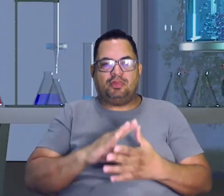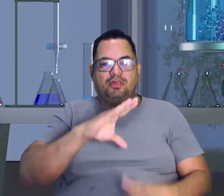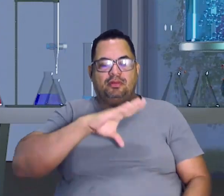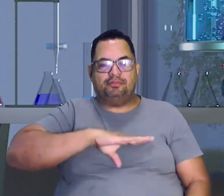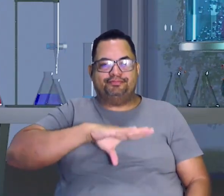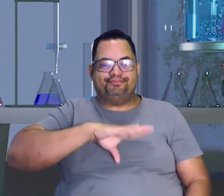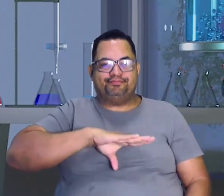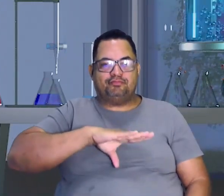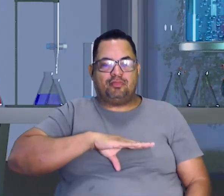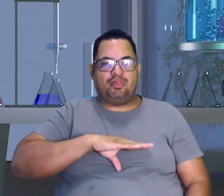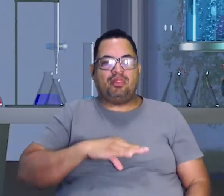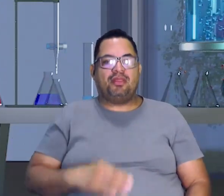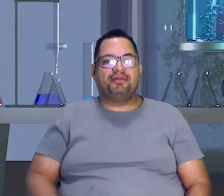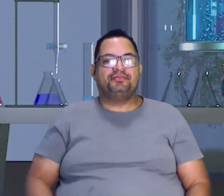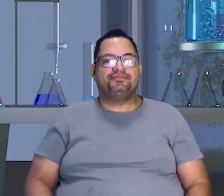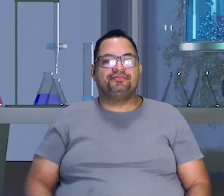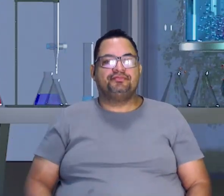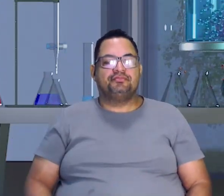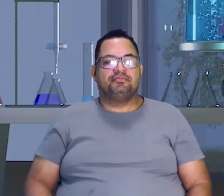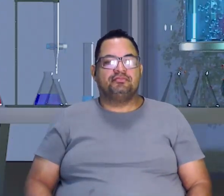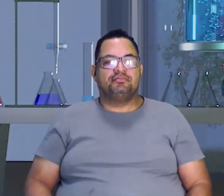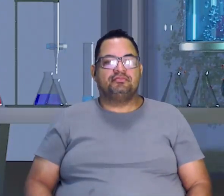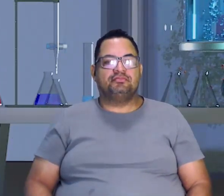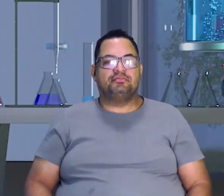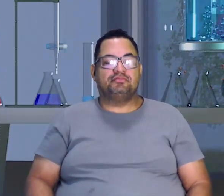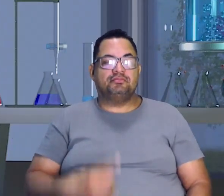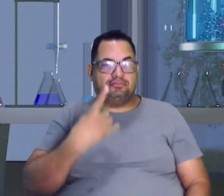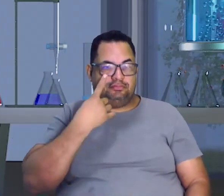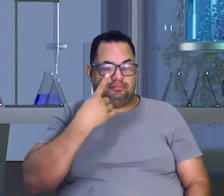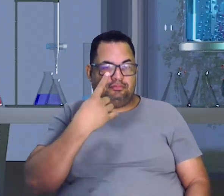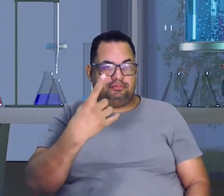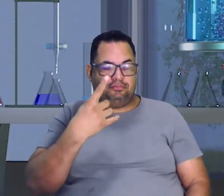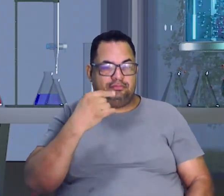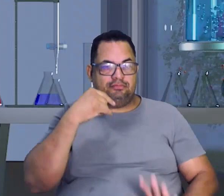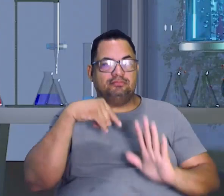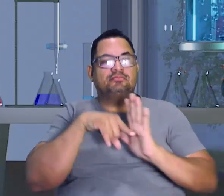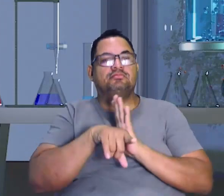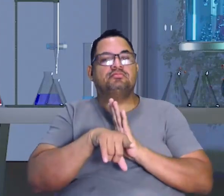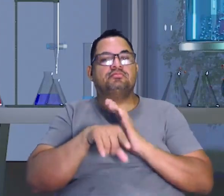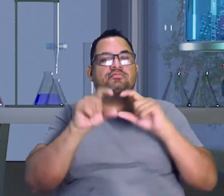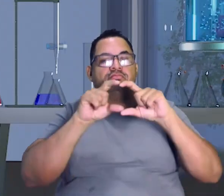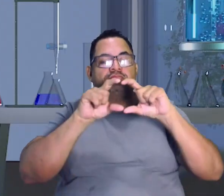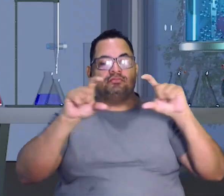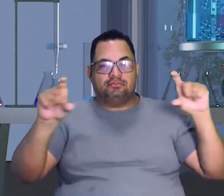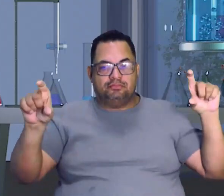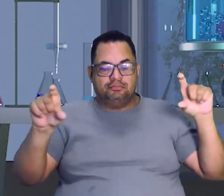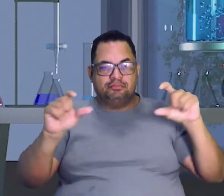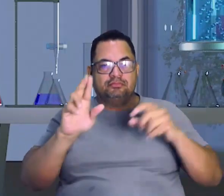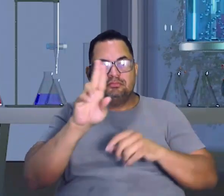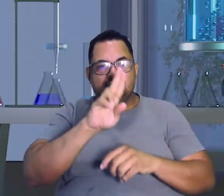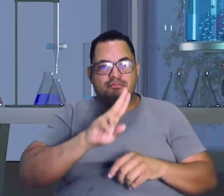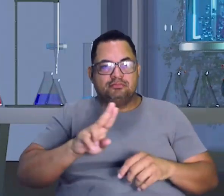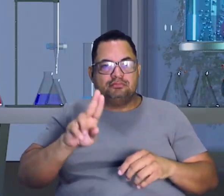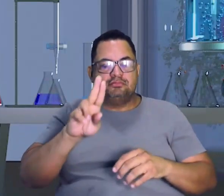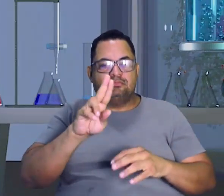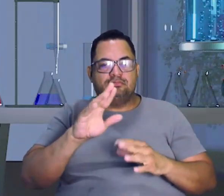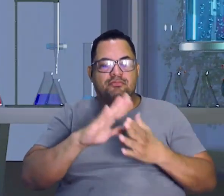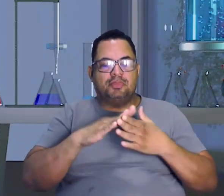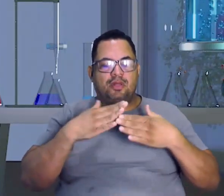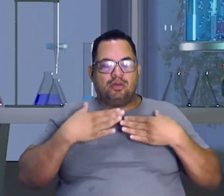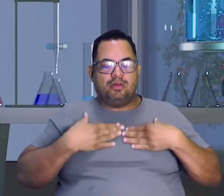olha, se o português, vocês viram o tamanho do enunciado da questão? Então, você precisa ler